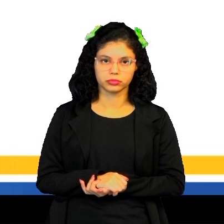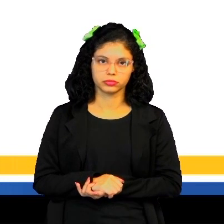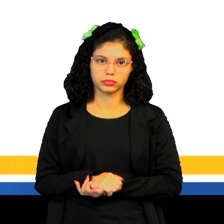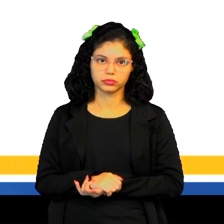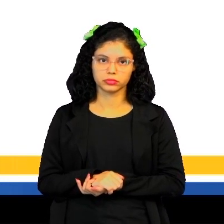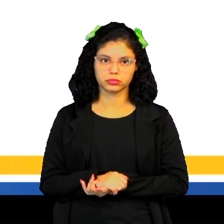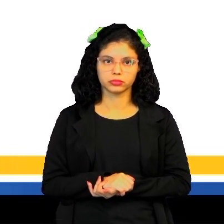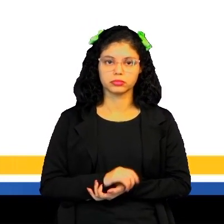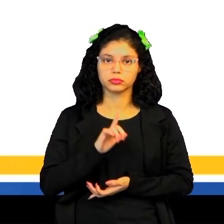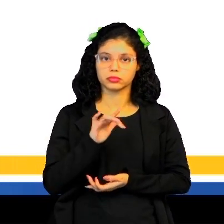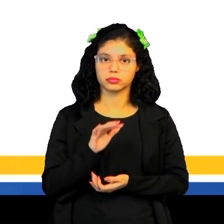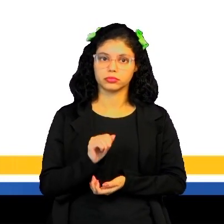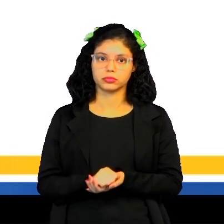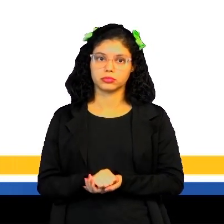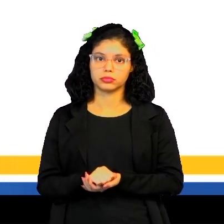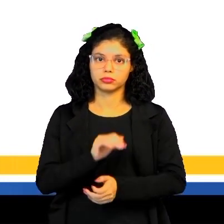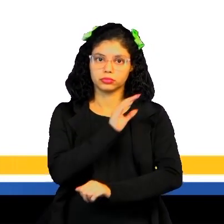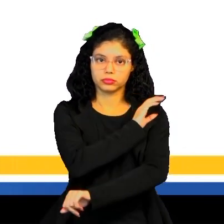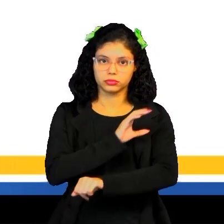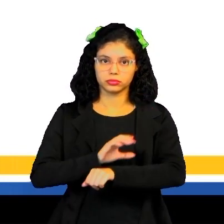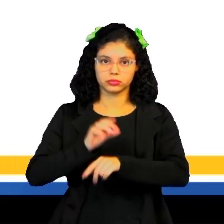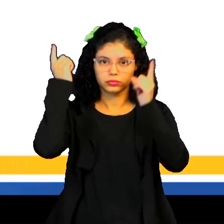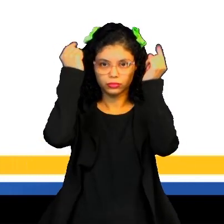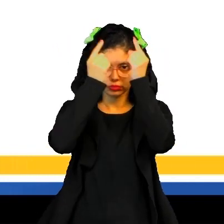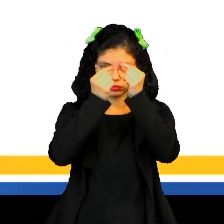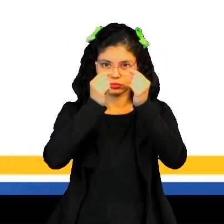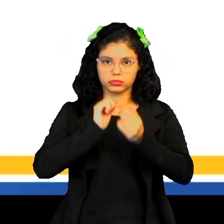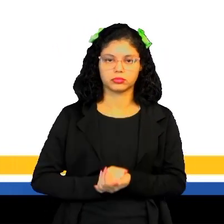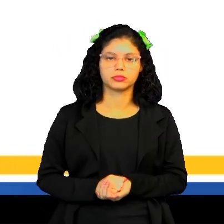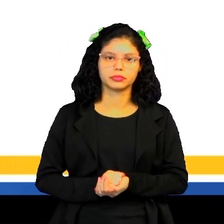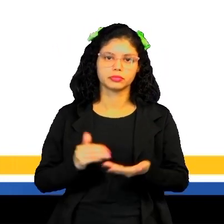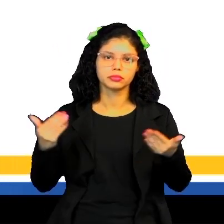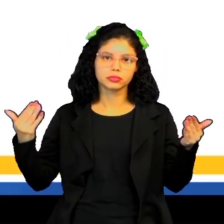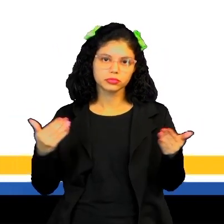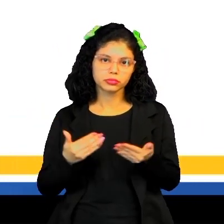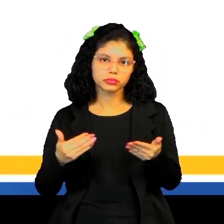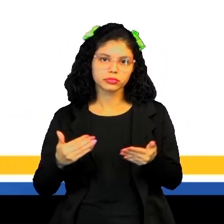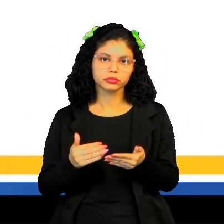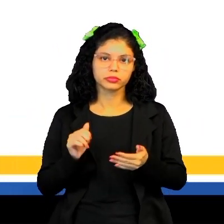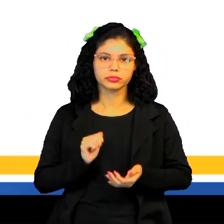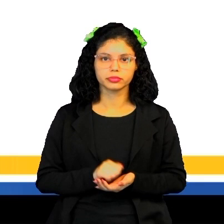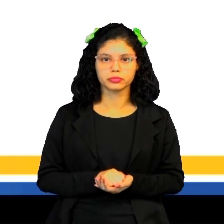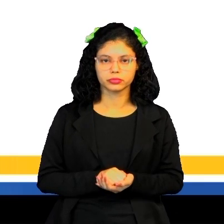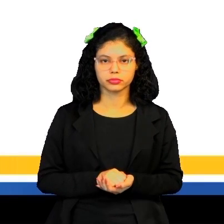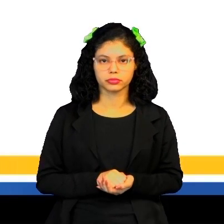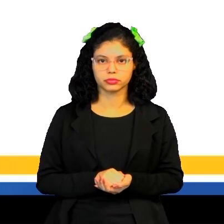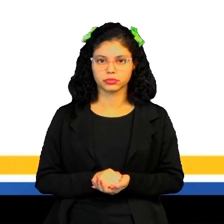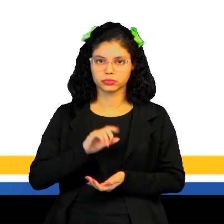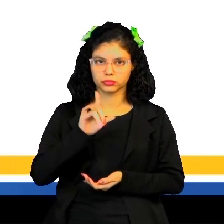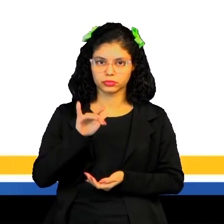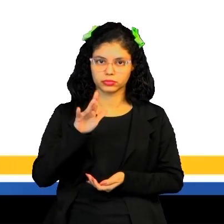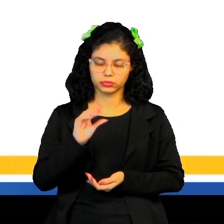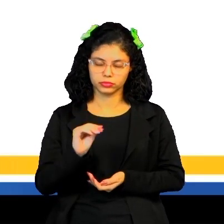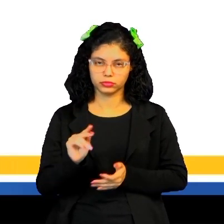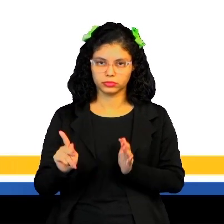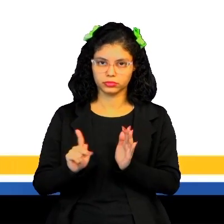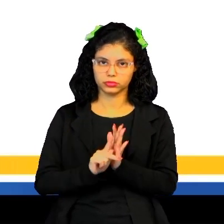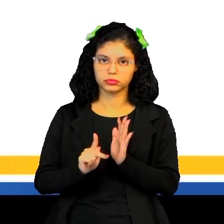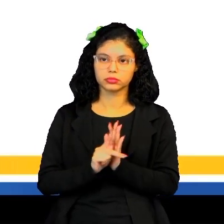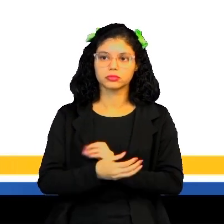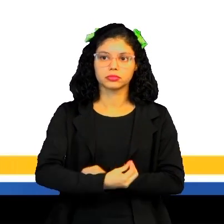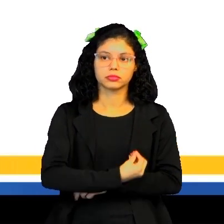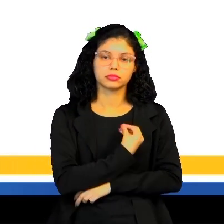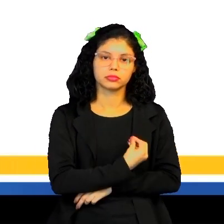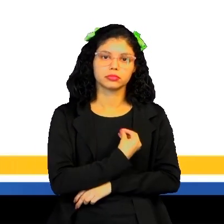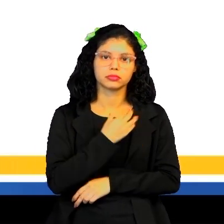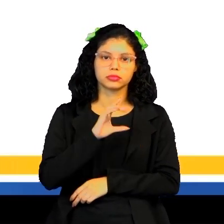O legado cultural da Grécia Antiga. Até hoje, esse legado determina a vida